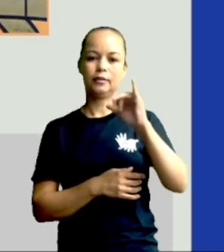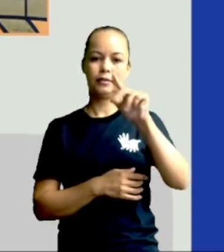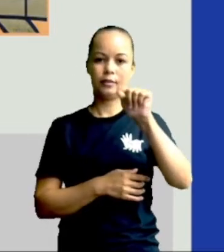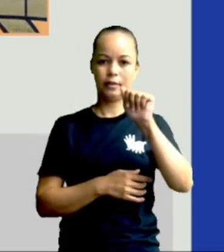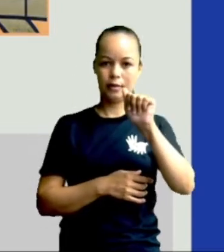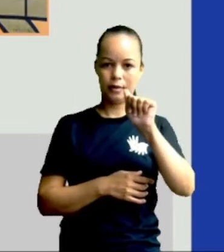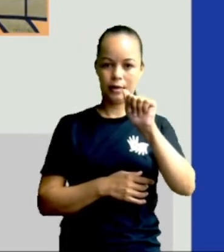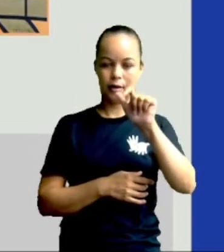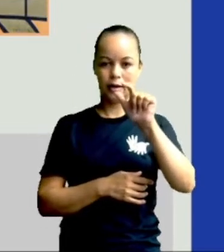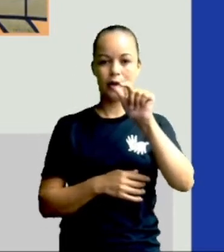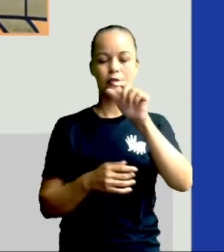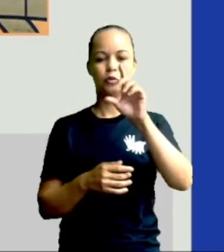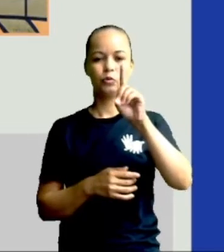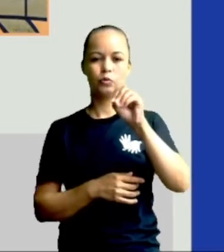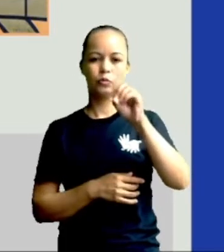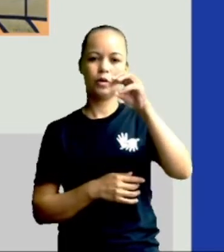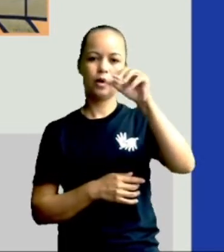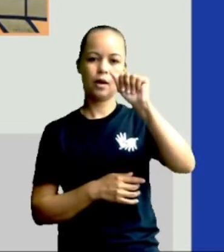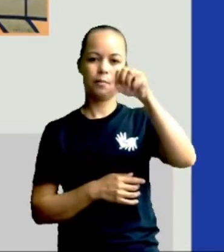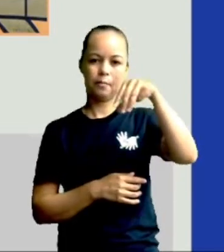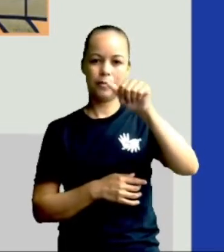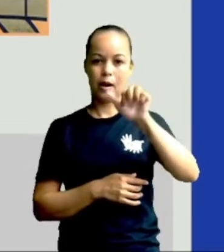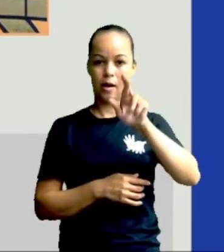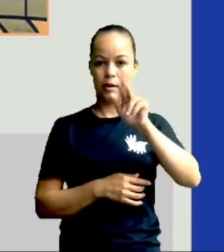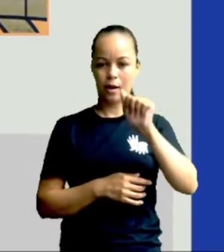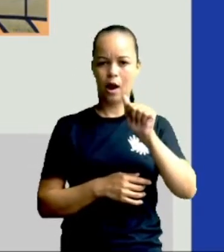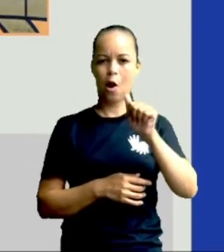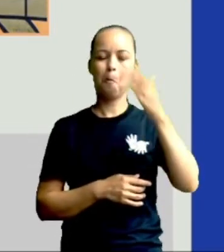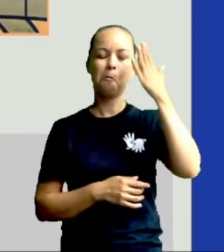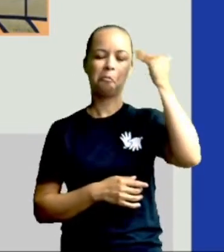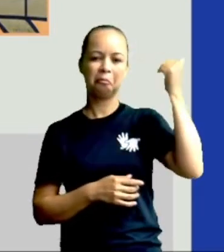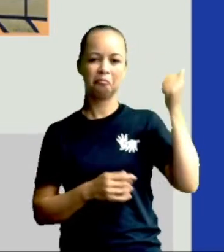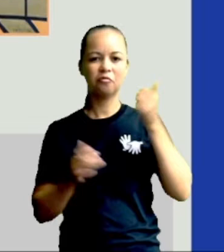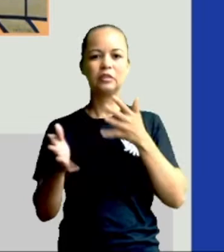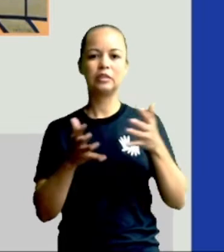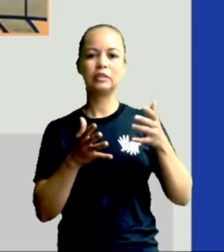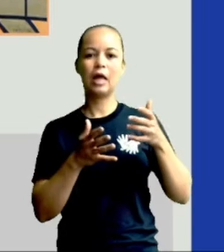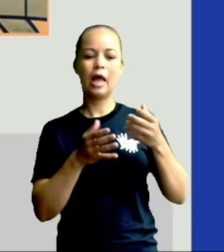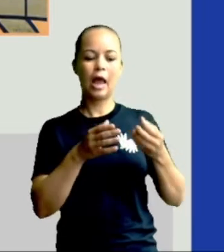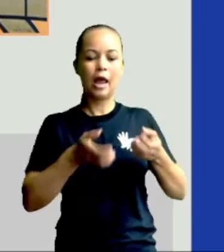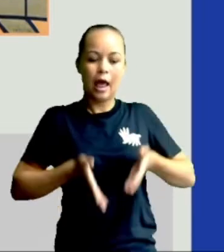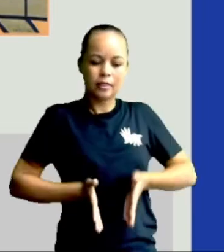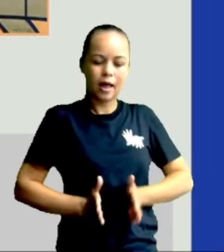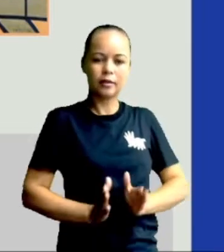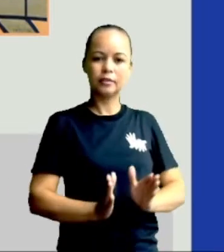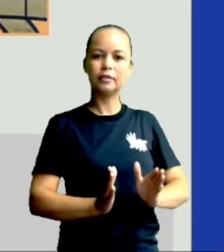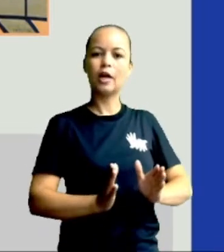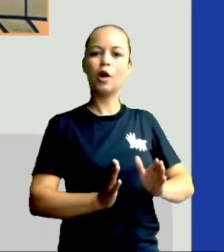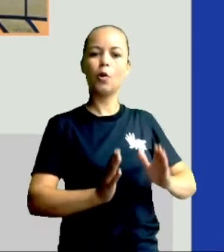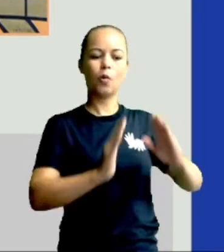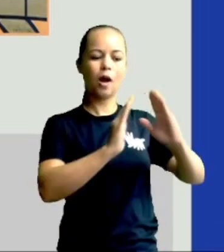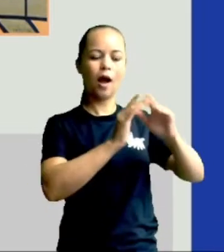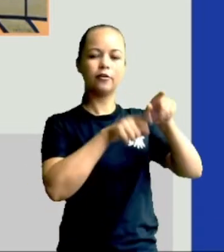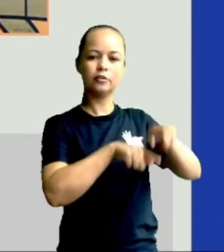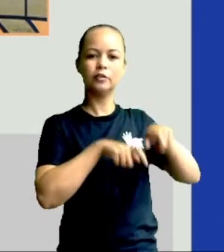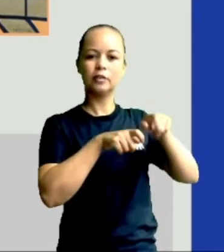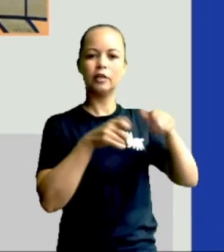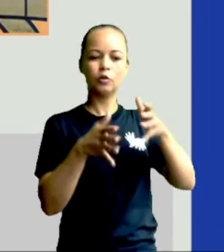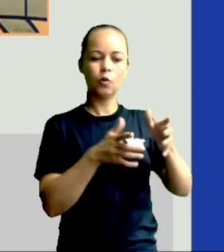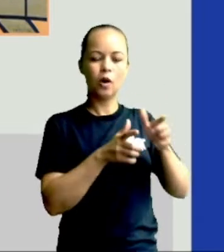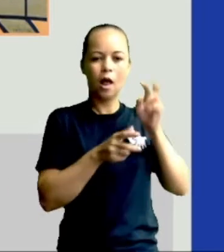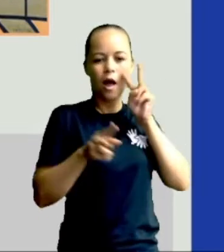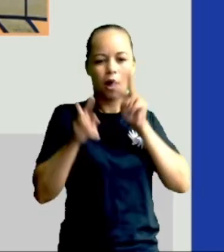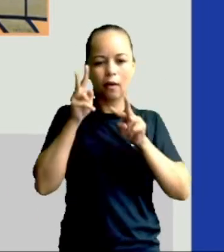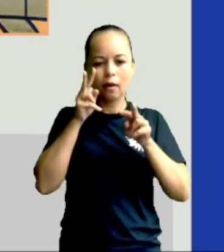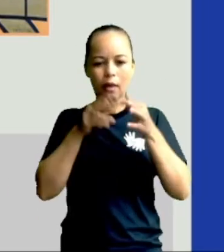que nasceu em uma fazenda, se fascinava, ela ficava encantada com o fluxo de pessoas e